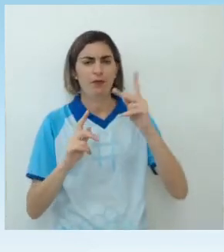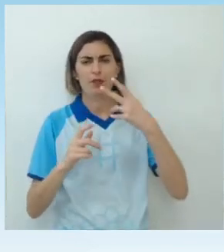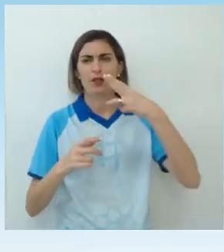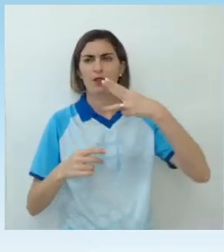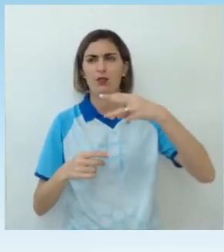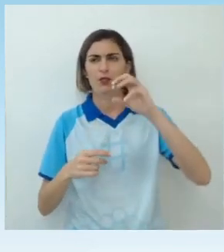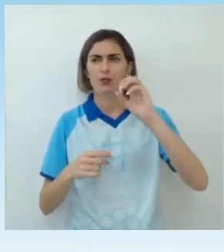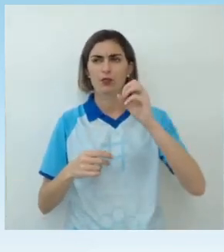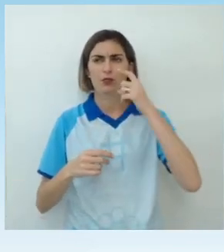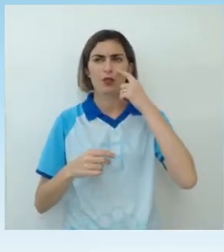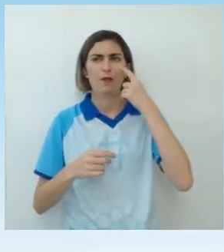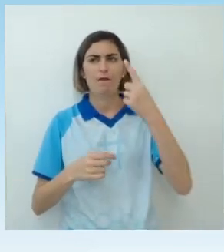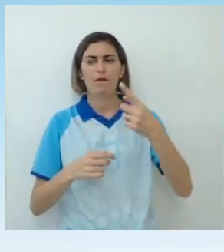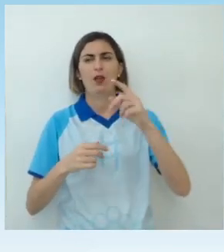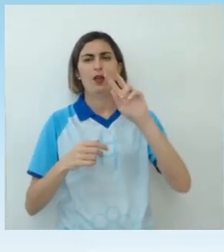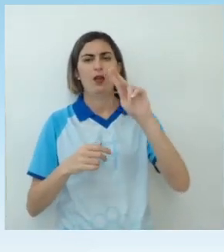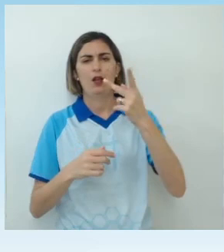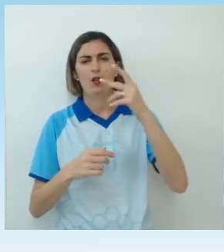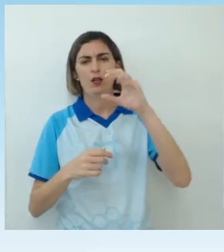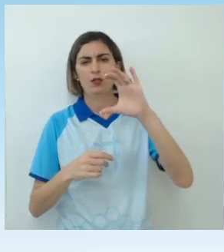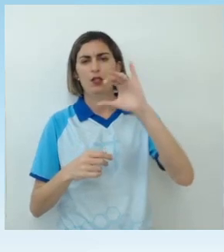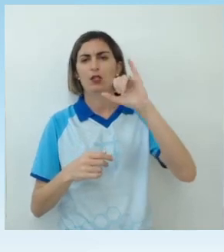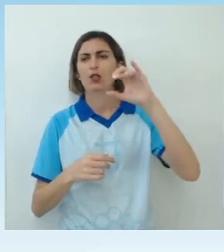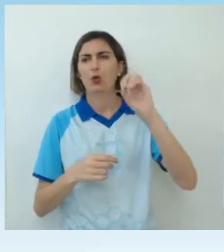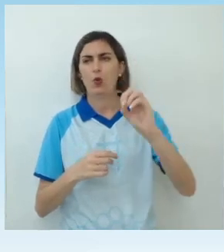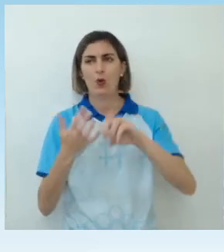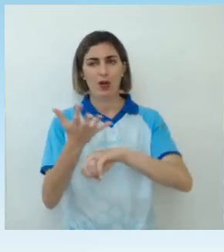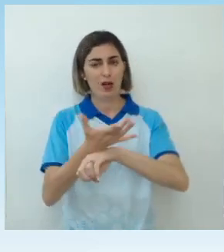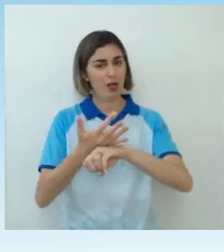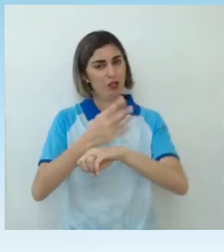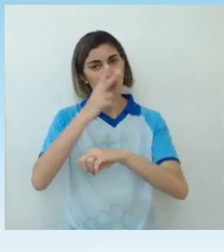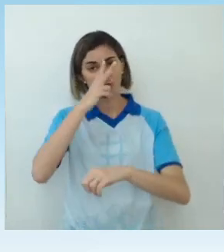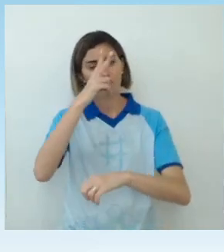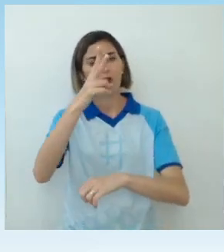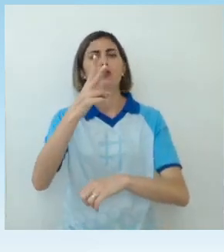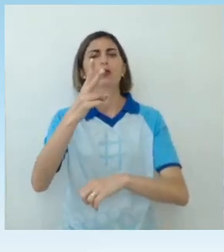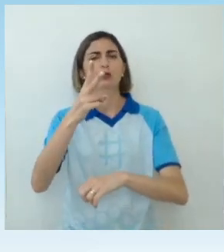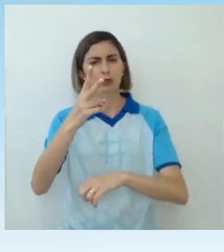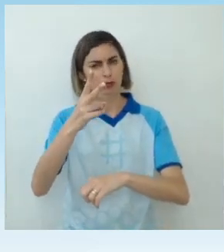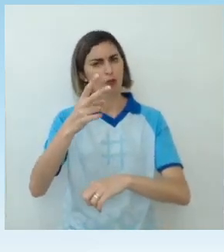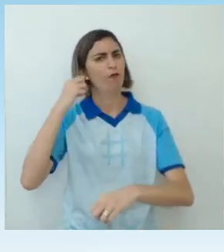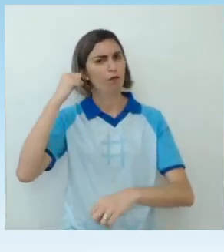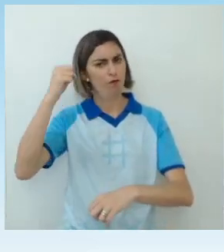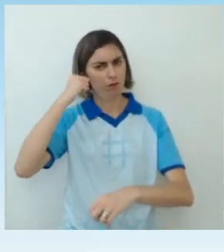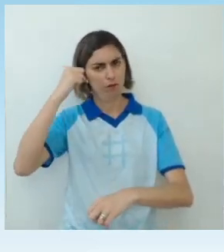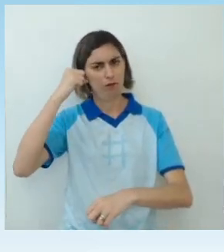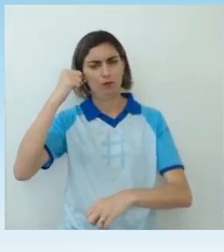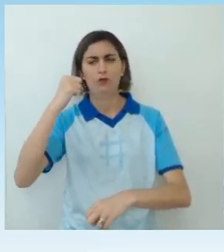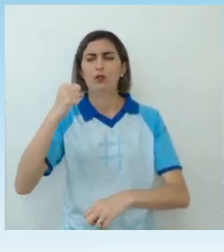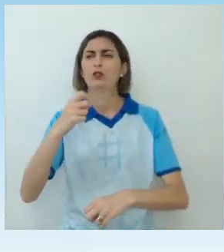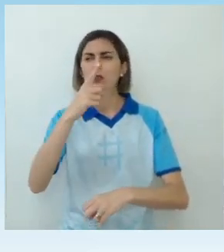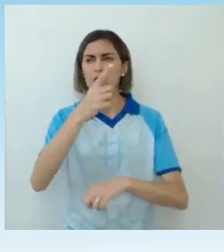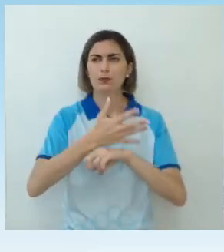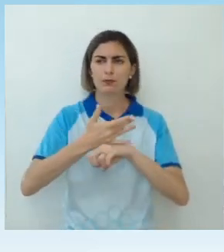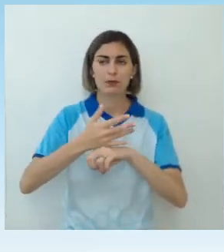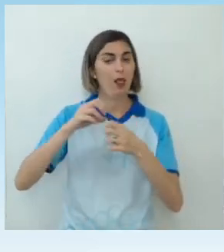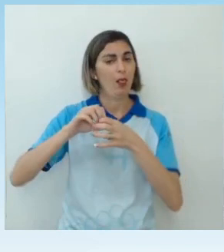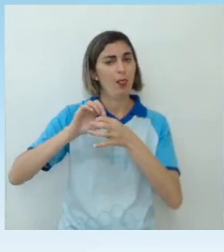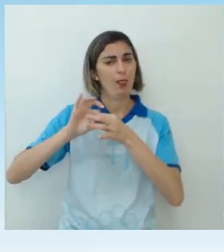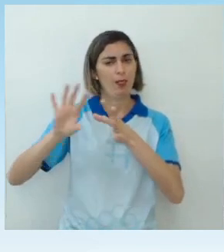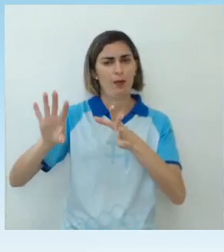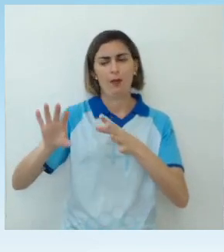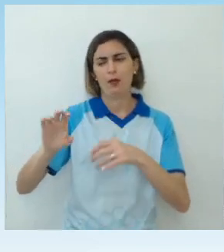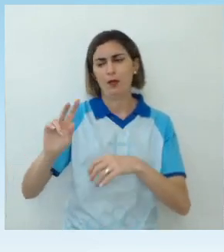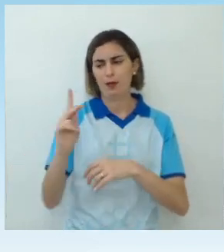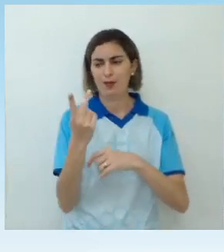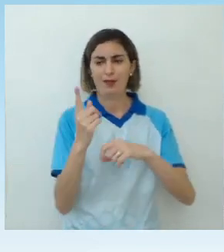a constante de acidez é grande para esse ácido. Ou seja, o ácido é muito forte. Uma vez que ele libera o